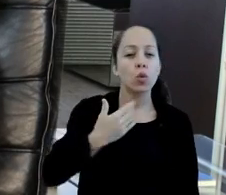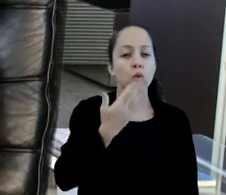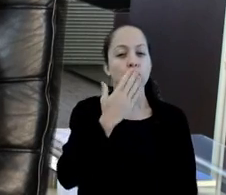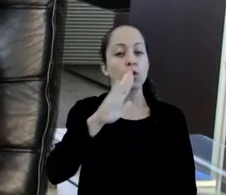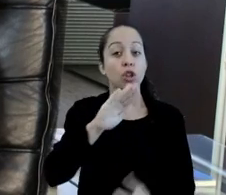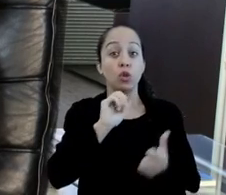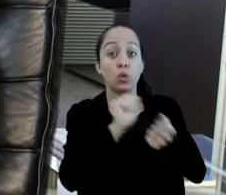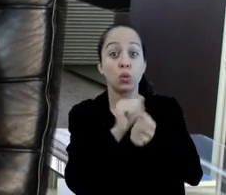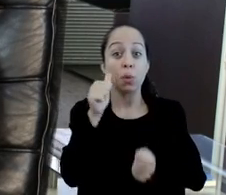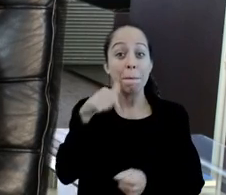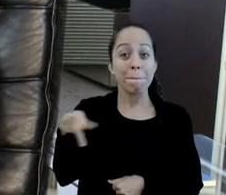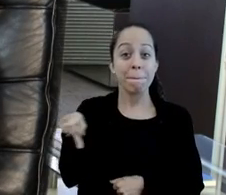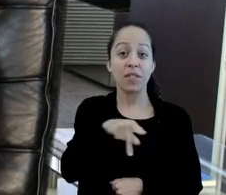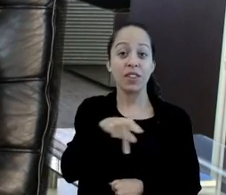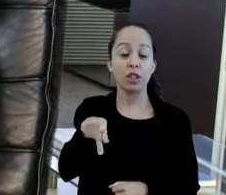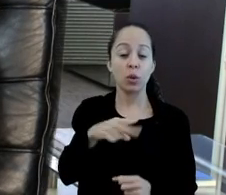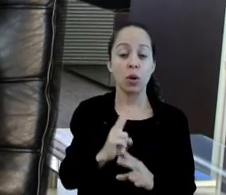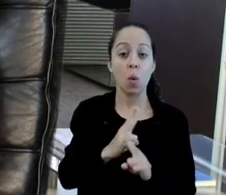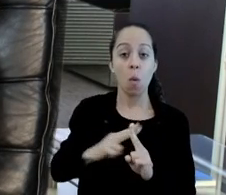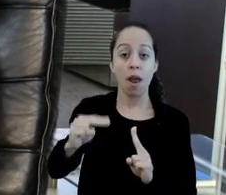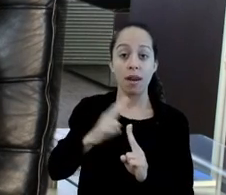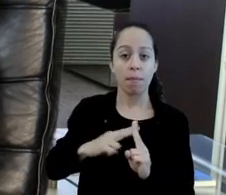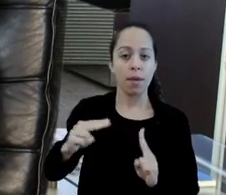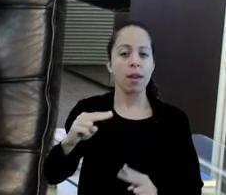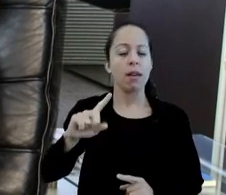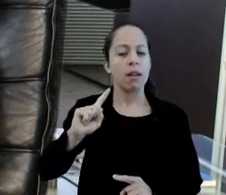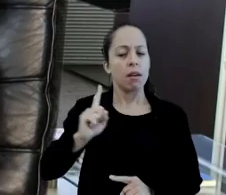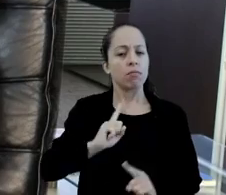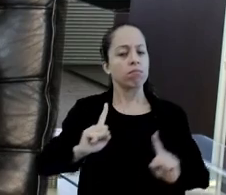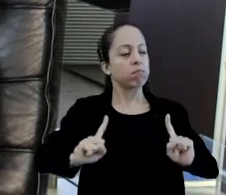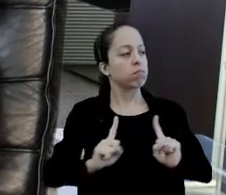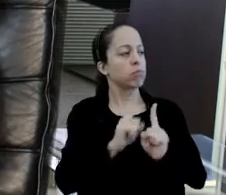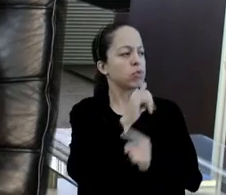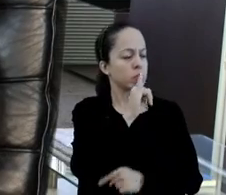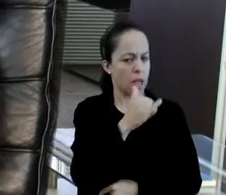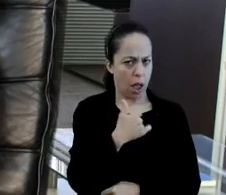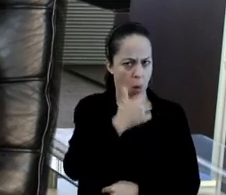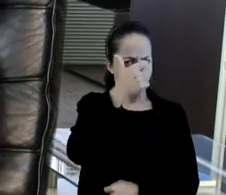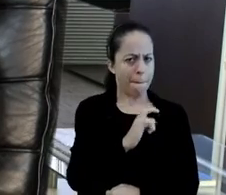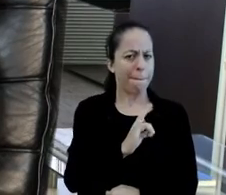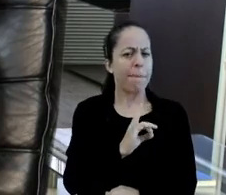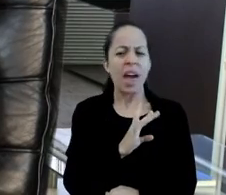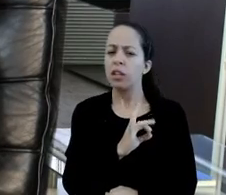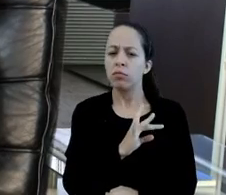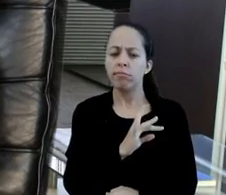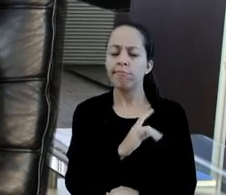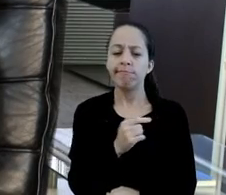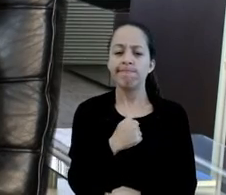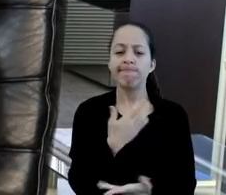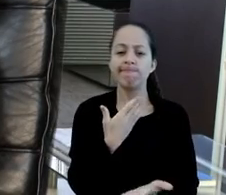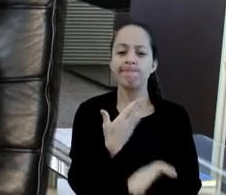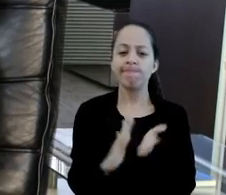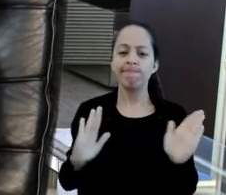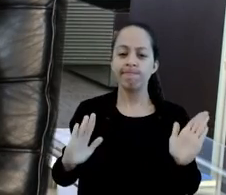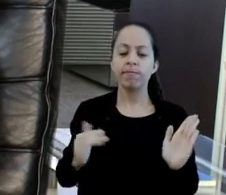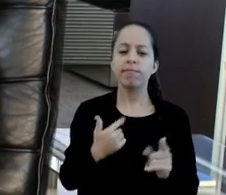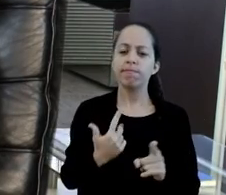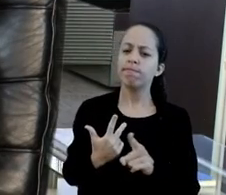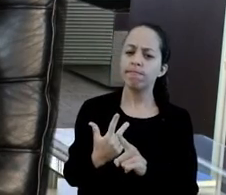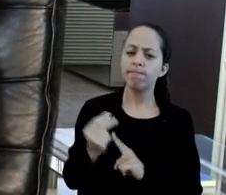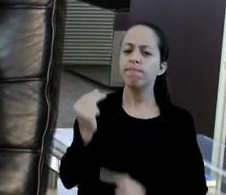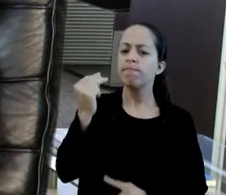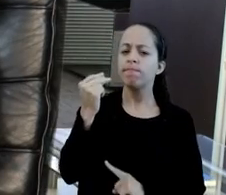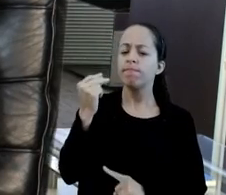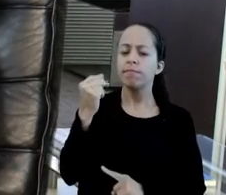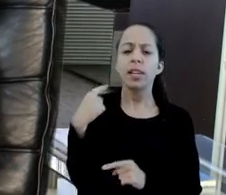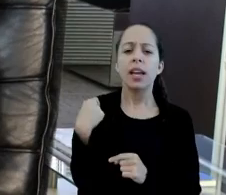lado. Daqui para frente agora, eu vou vencer o meu medo e eu quero 2 viagens internacionais